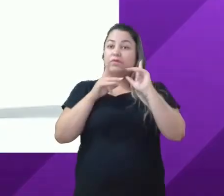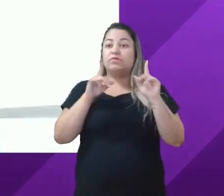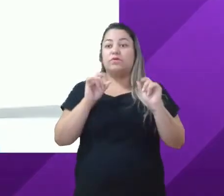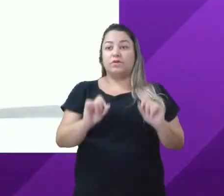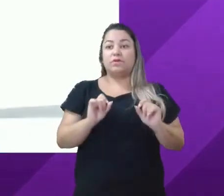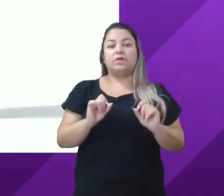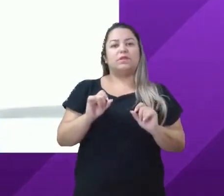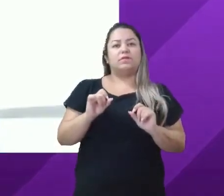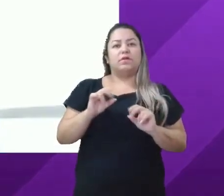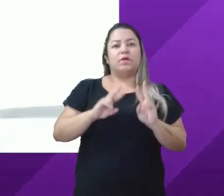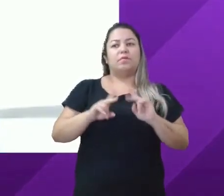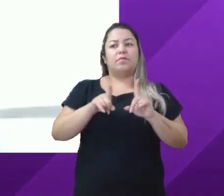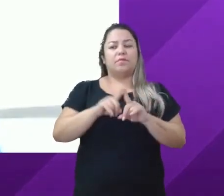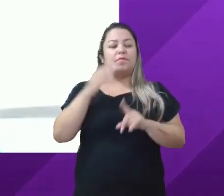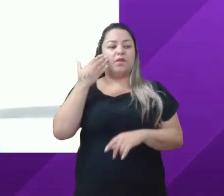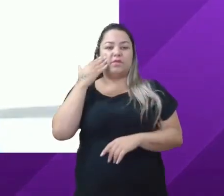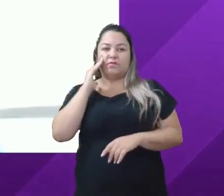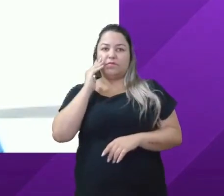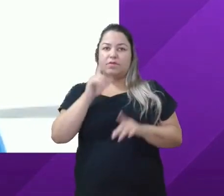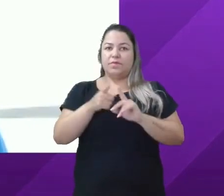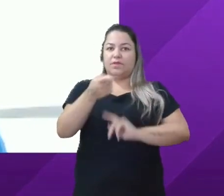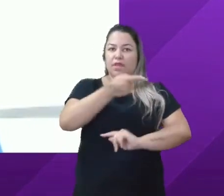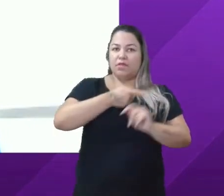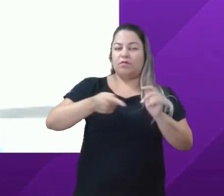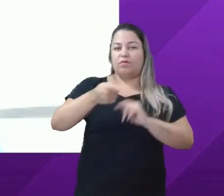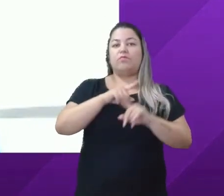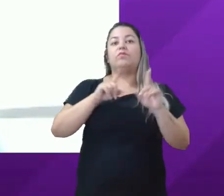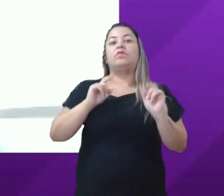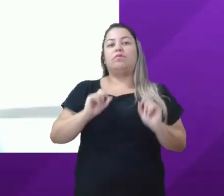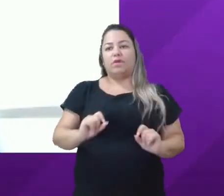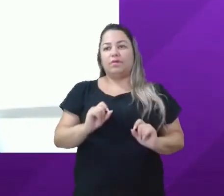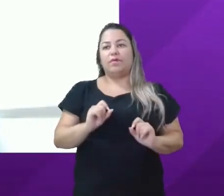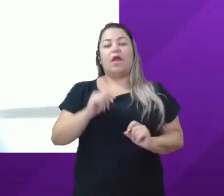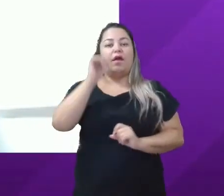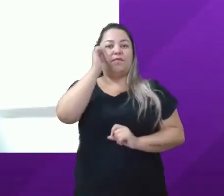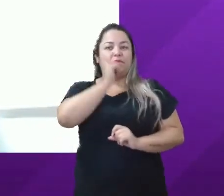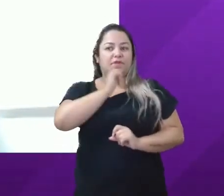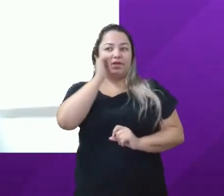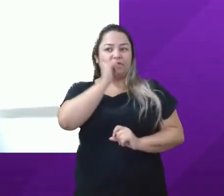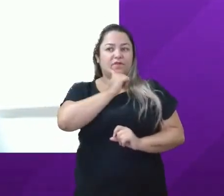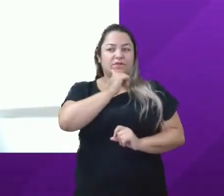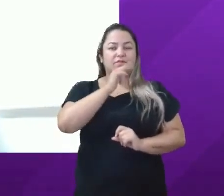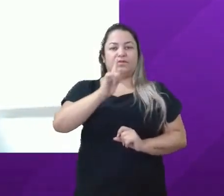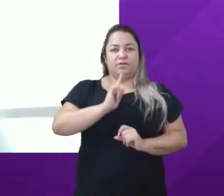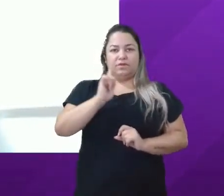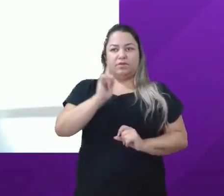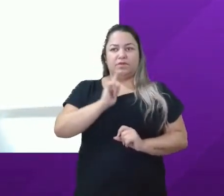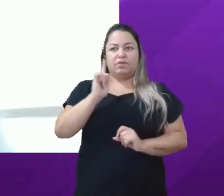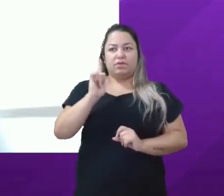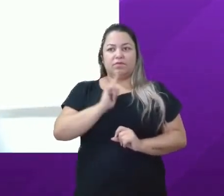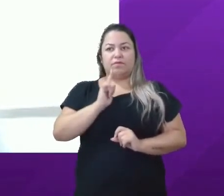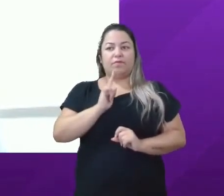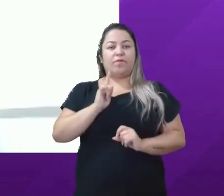Do ponto de vista mais da economia, as mulheres, há um certo